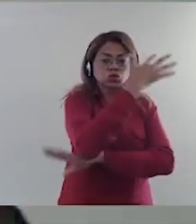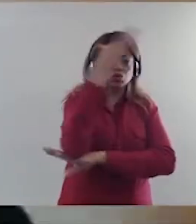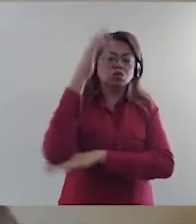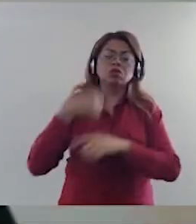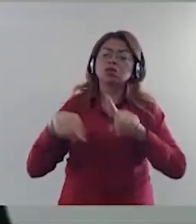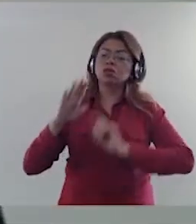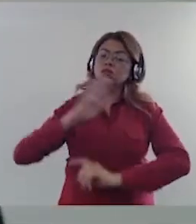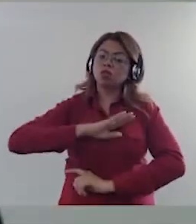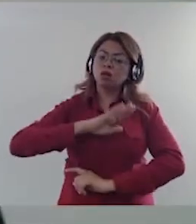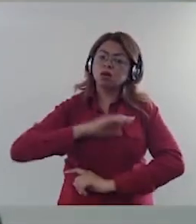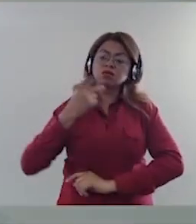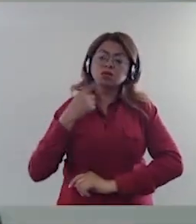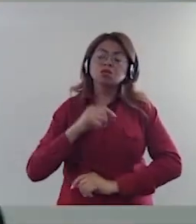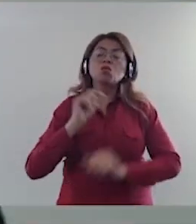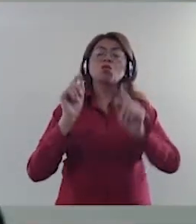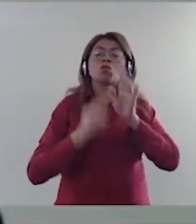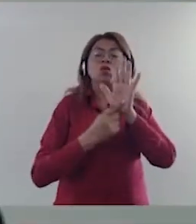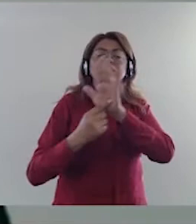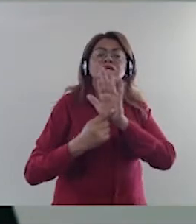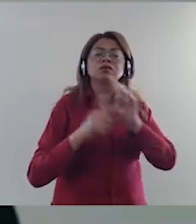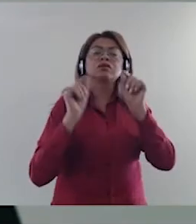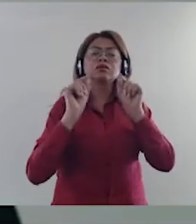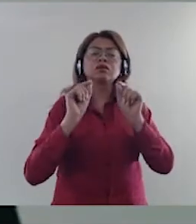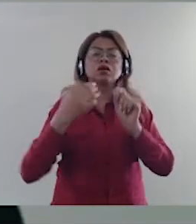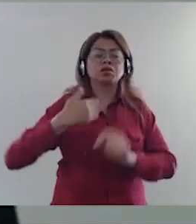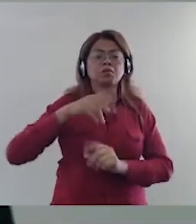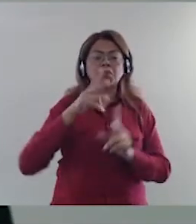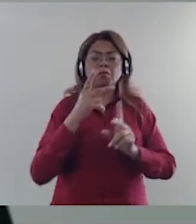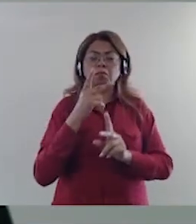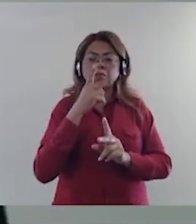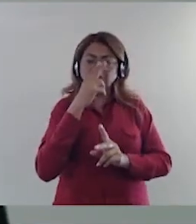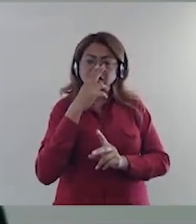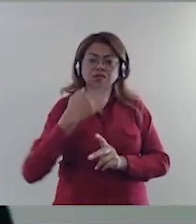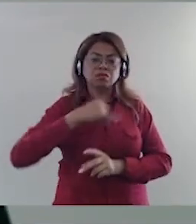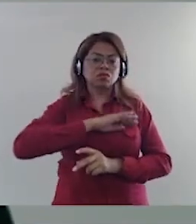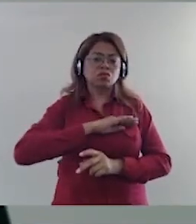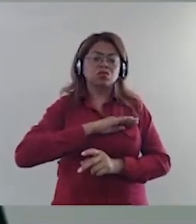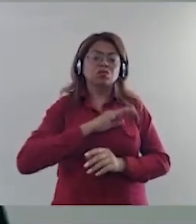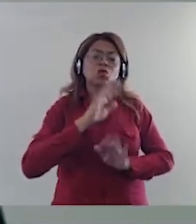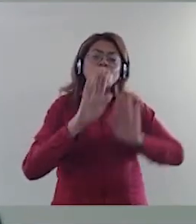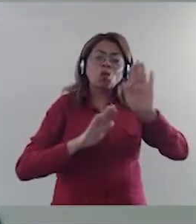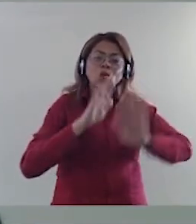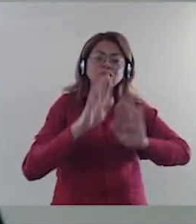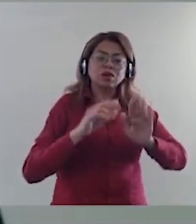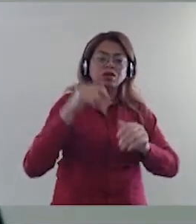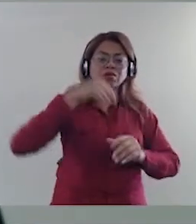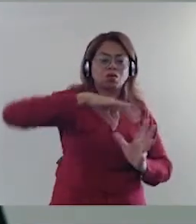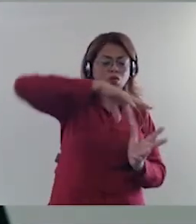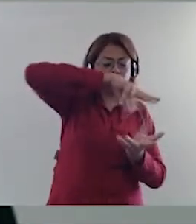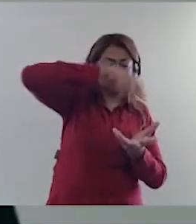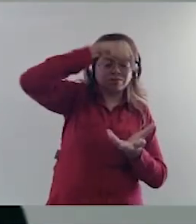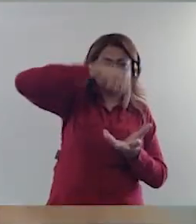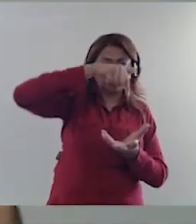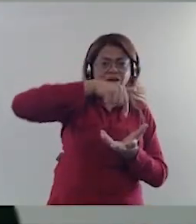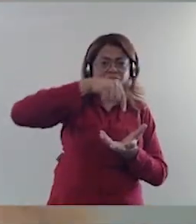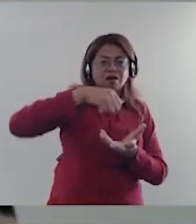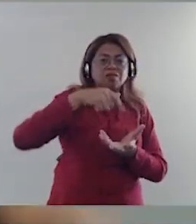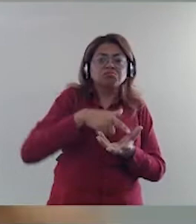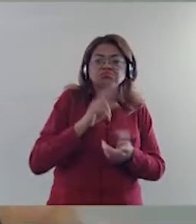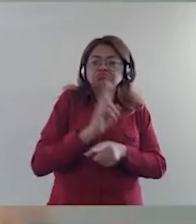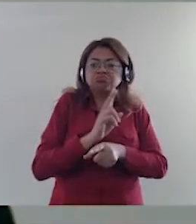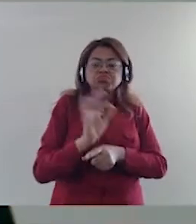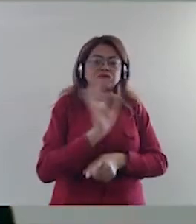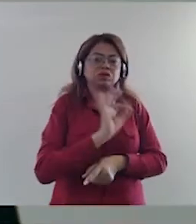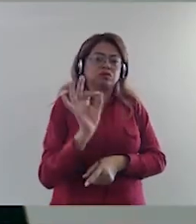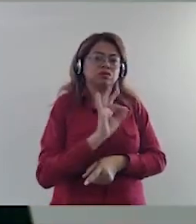maltrato que nós humanos estamos fazendo com a Terra e o planeta pode nos acontecer. E começarmos